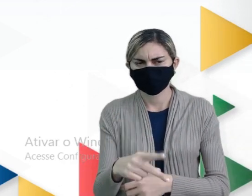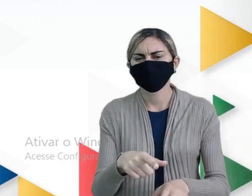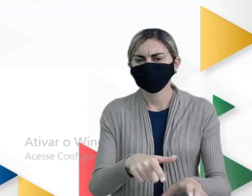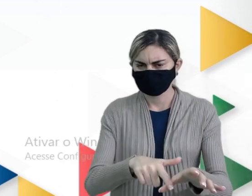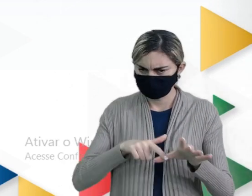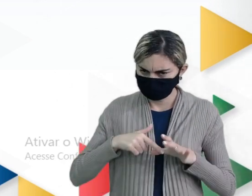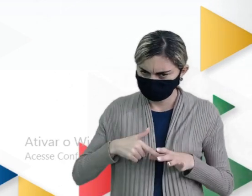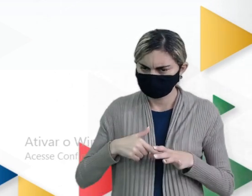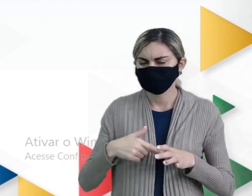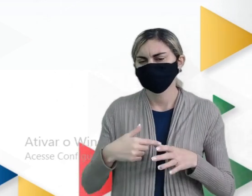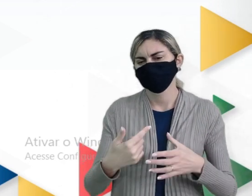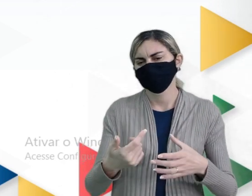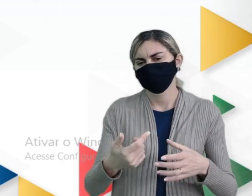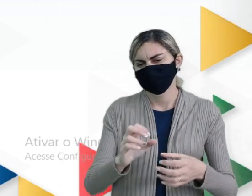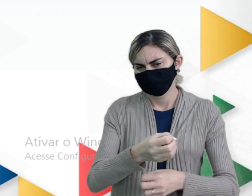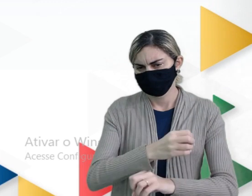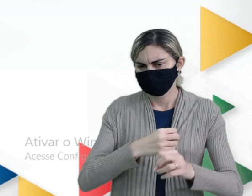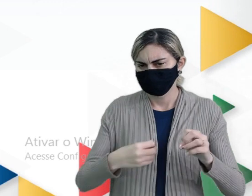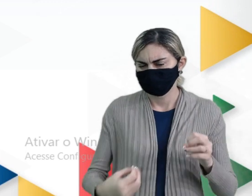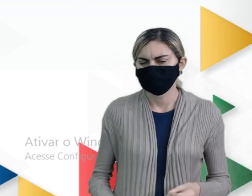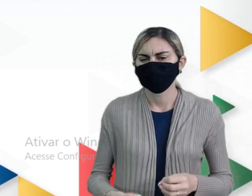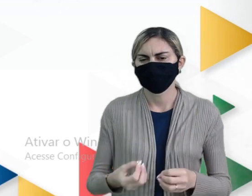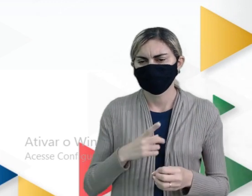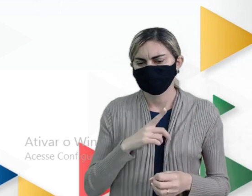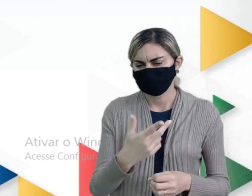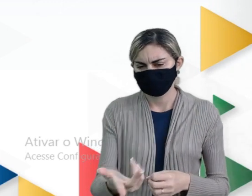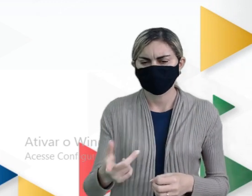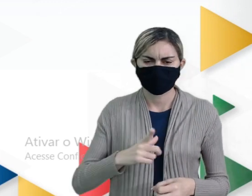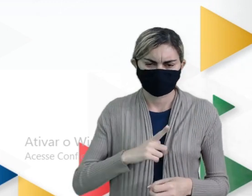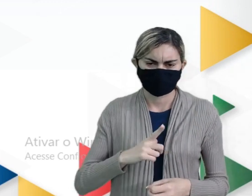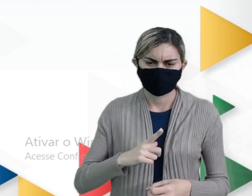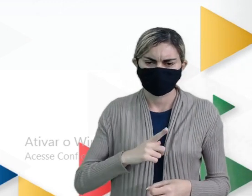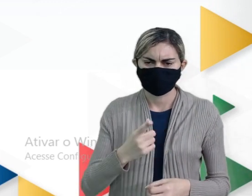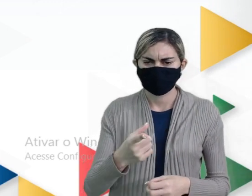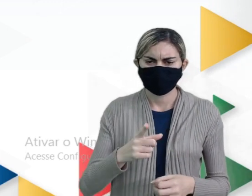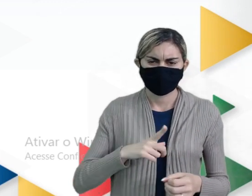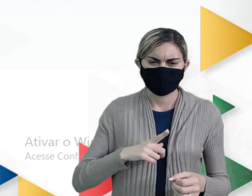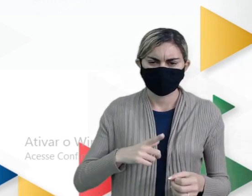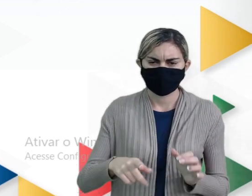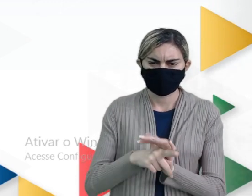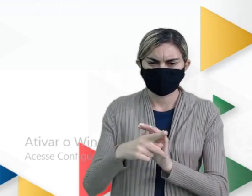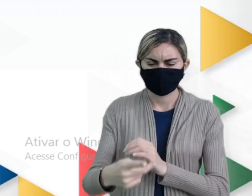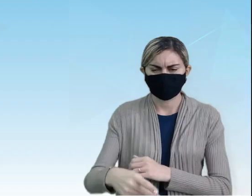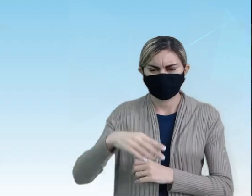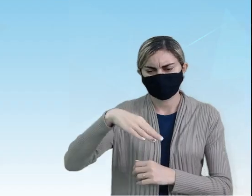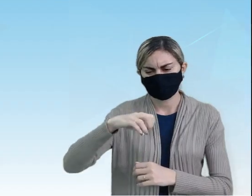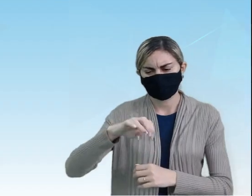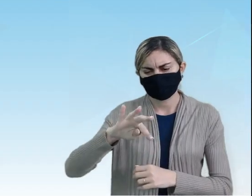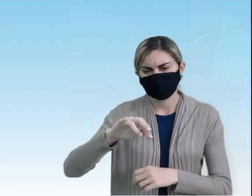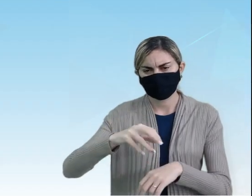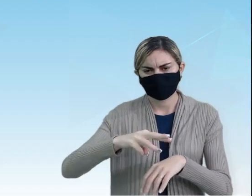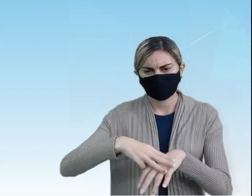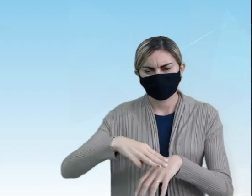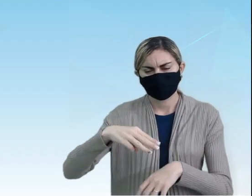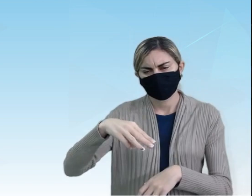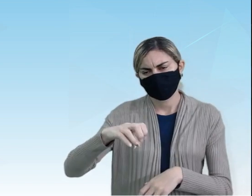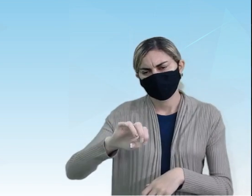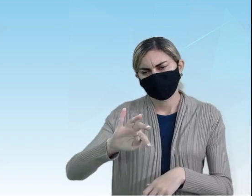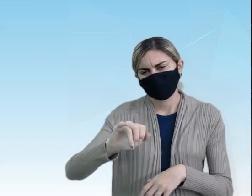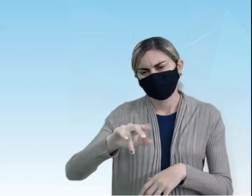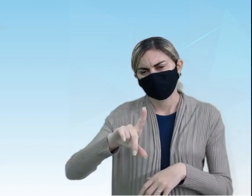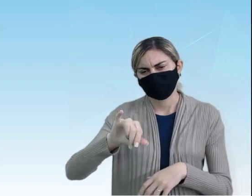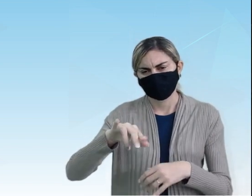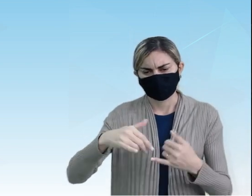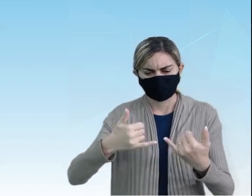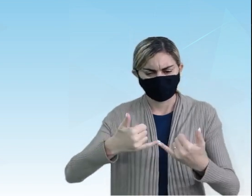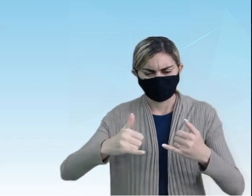dependentes dessas estruturas, uma vez que eles possuem um metabolismo próprio e não apresentam nenhuma organela.